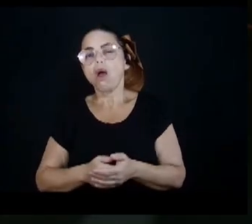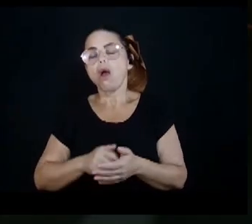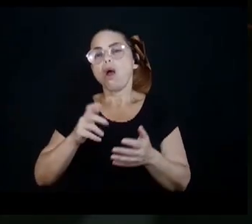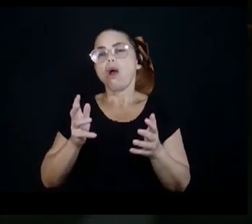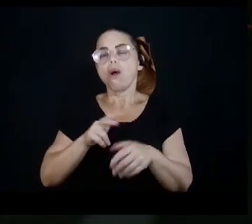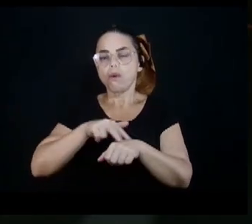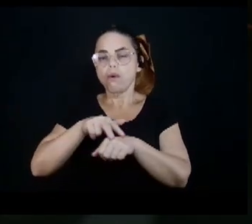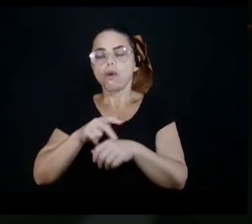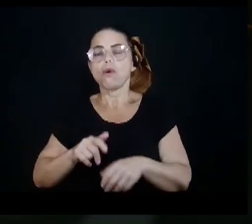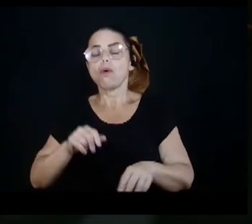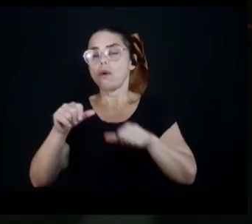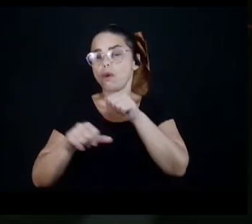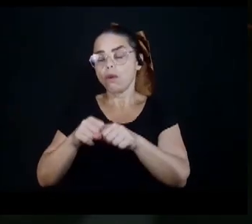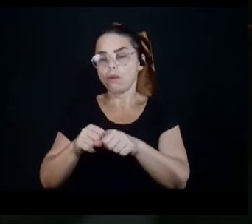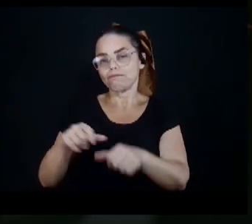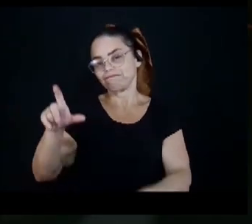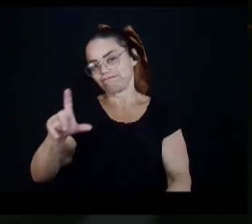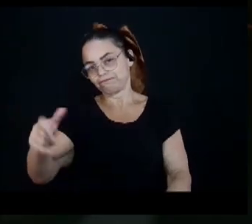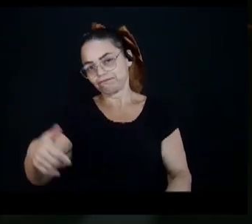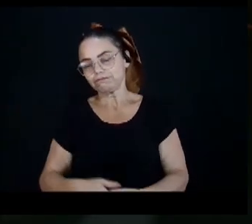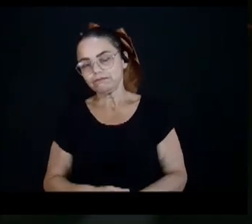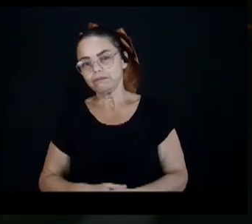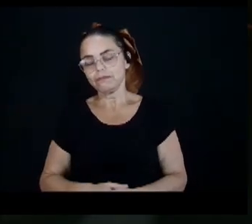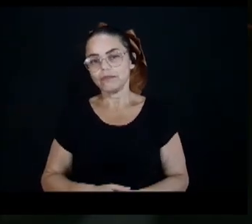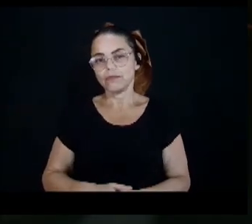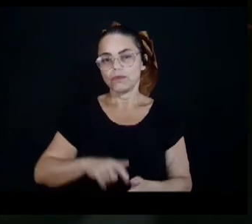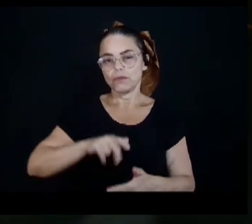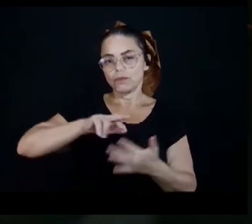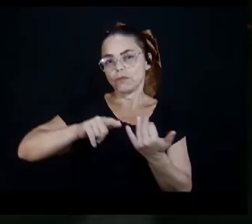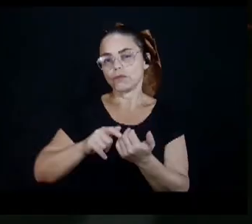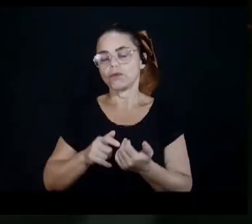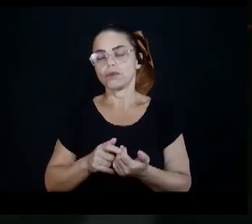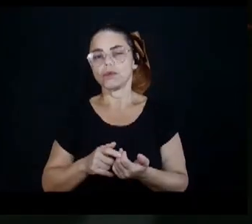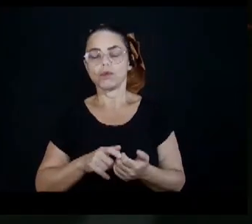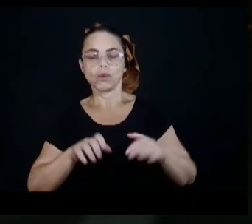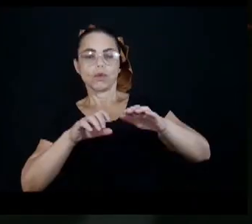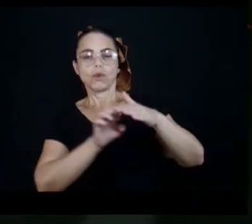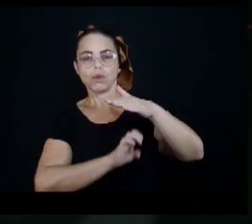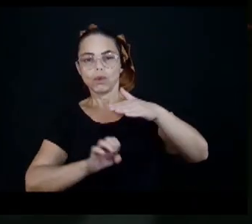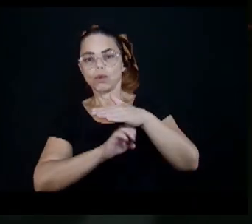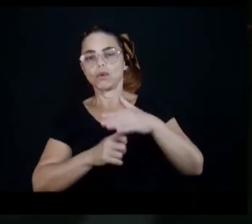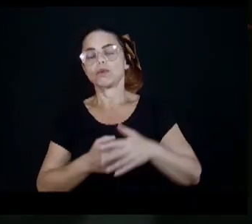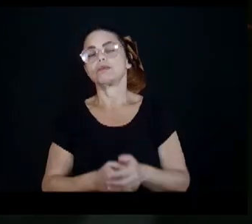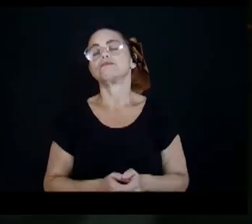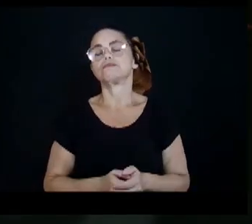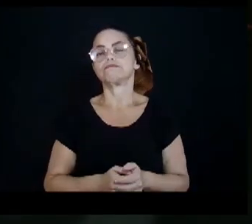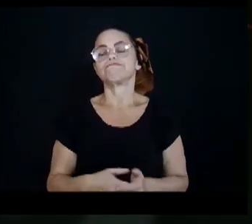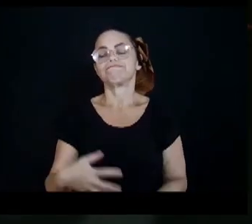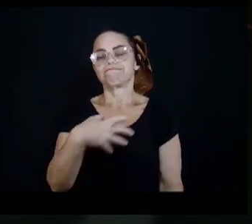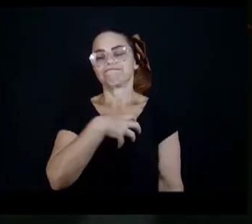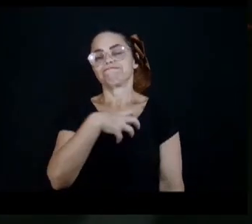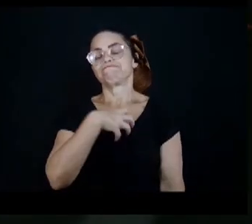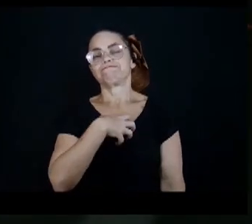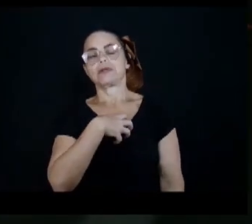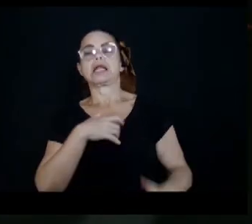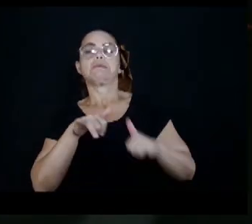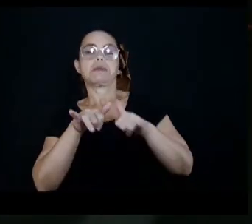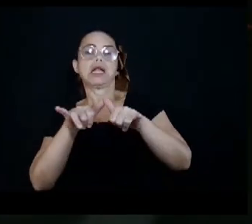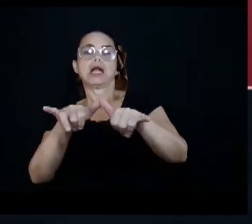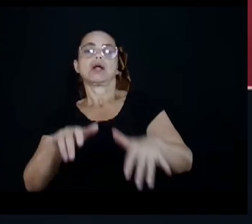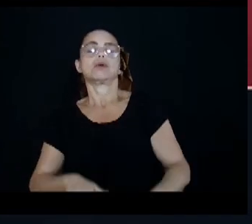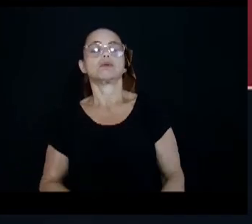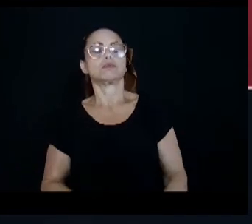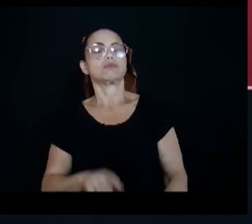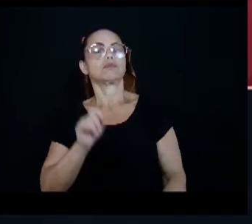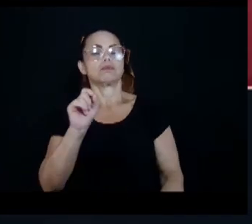lógica do varejo alimentar? O empresário, ele já está sentindo isso lá na ponta? Qual que é a